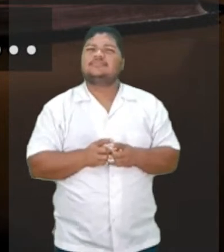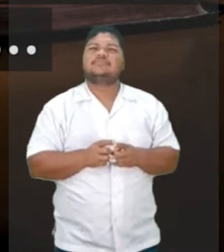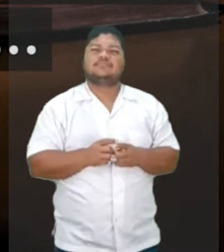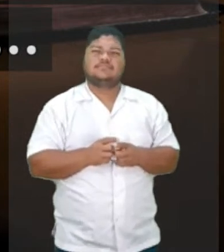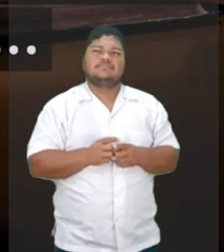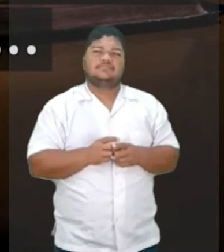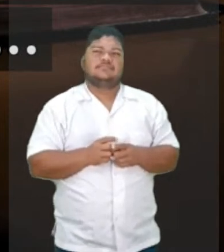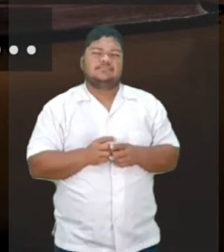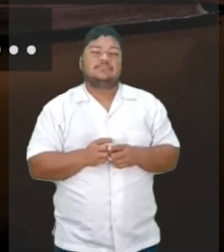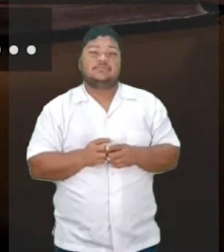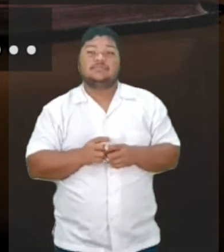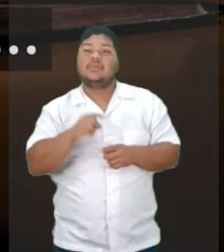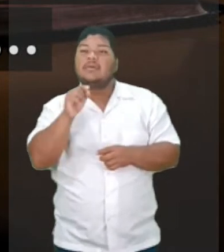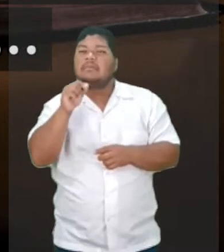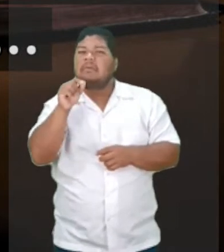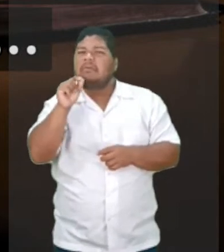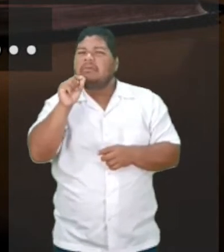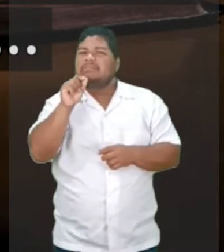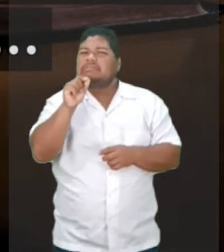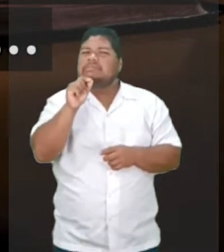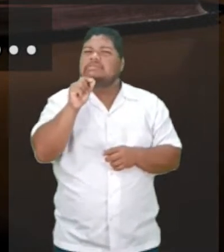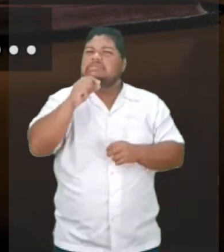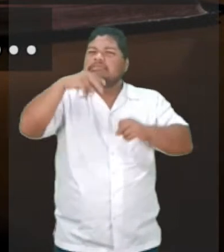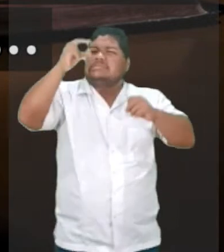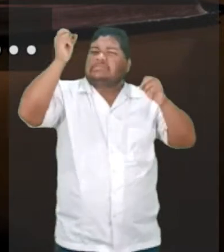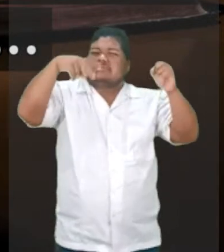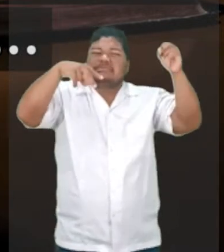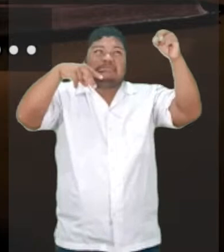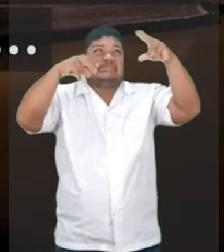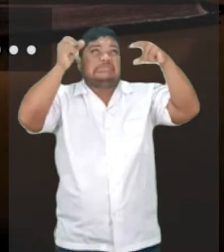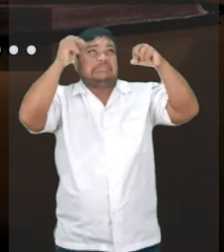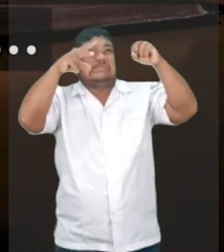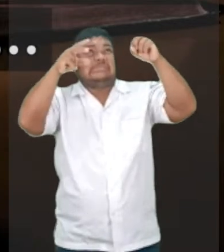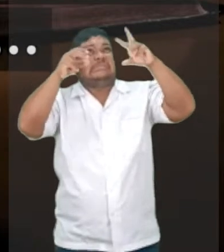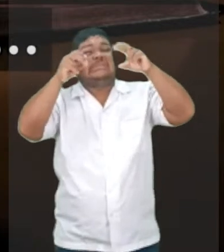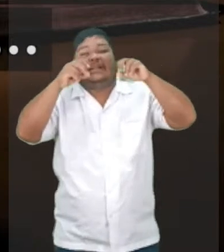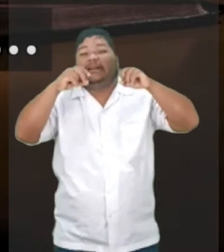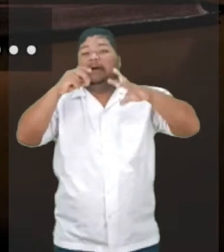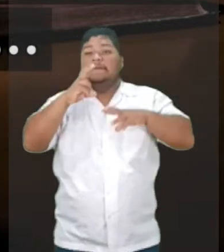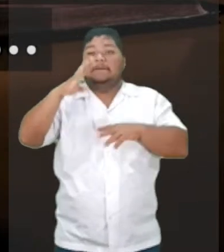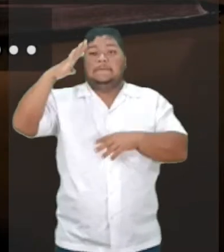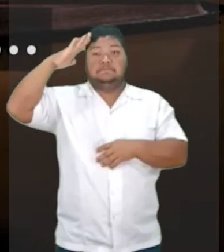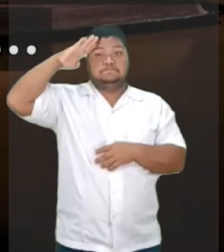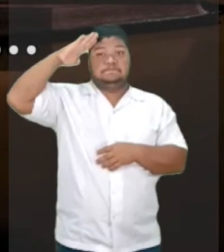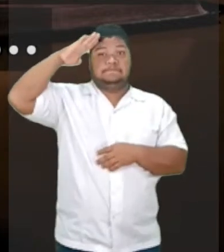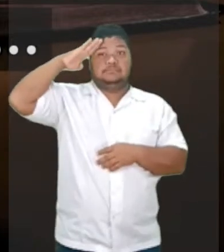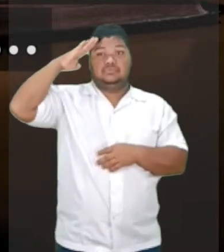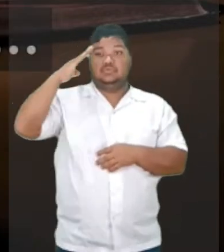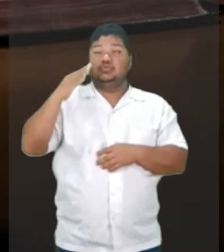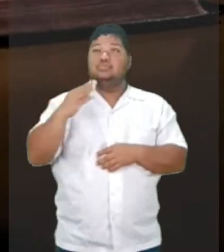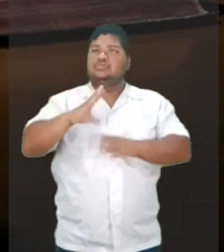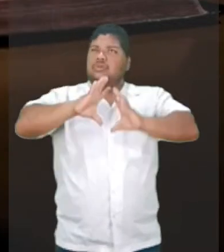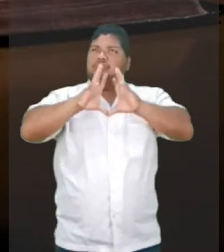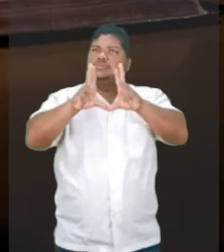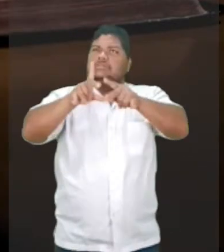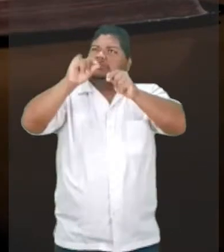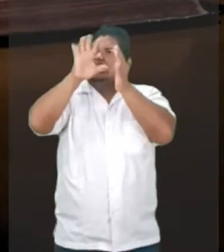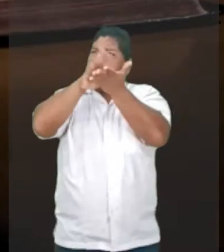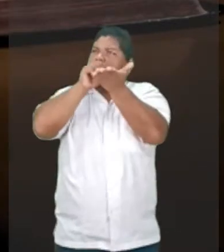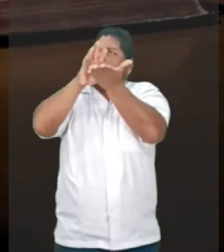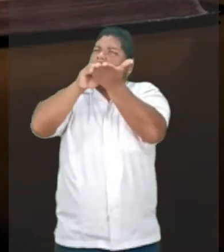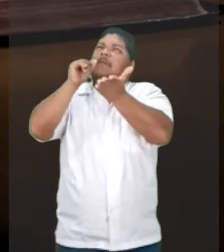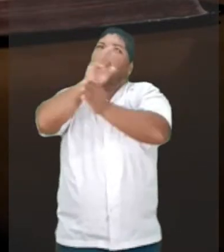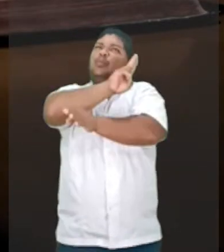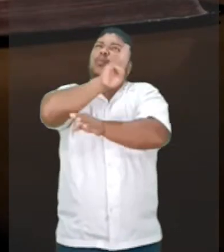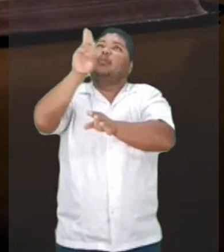põe em marcha cada estrela do seu exército celestial, e a todas chama pelo nome.